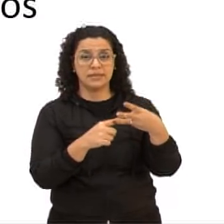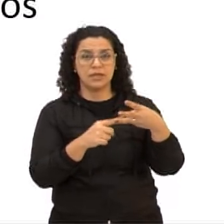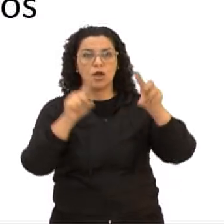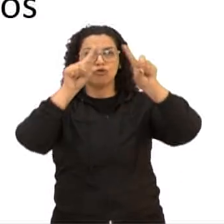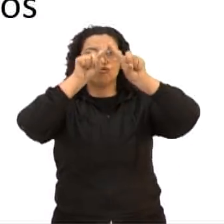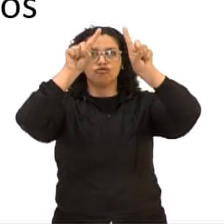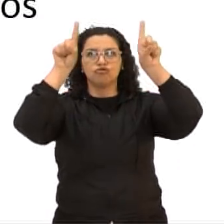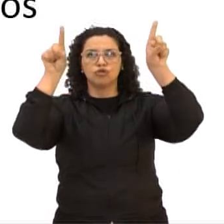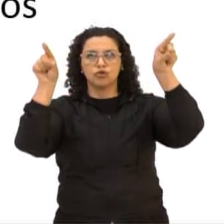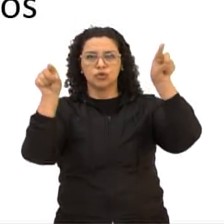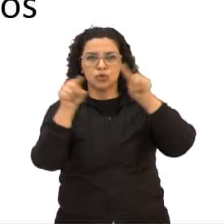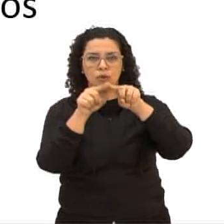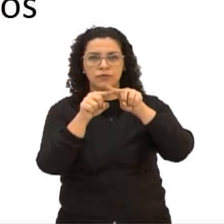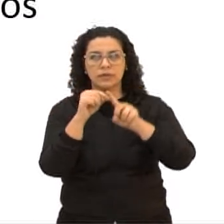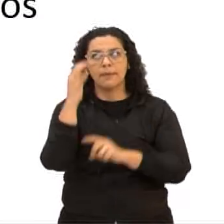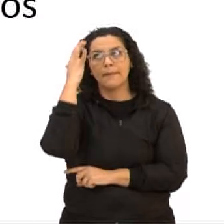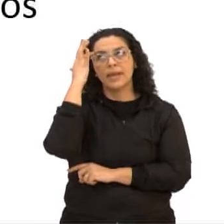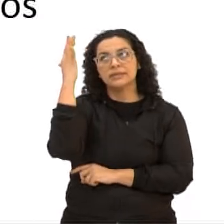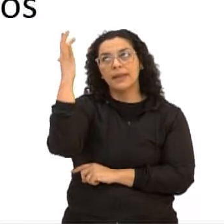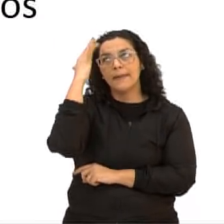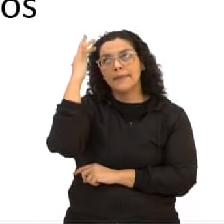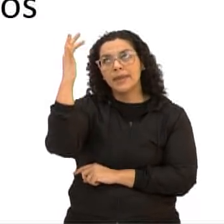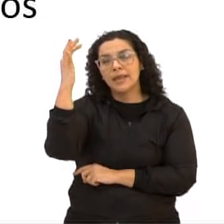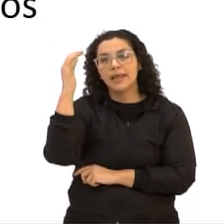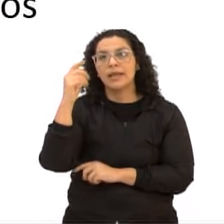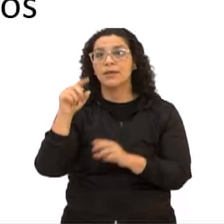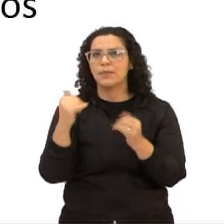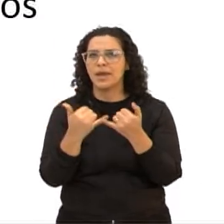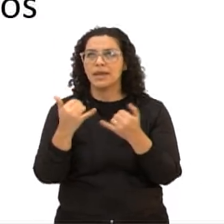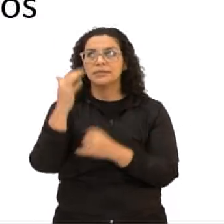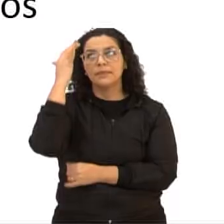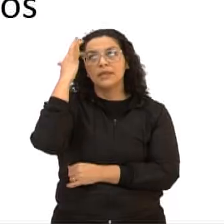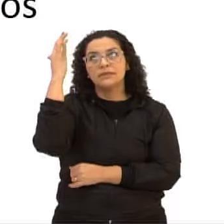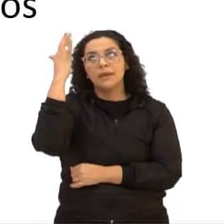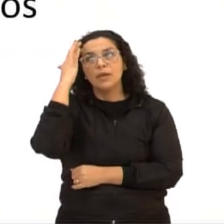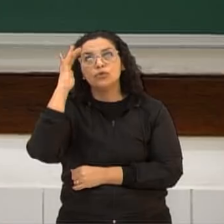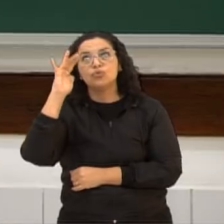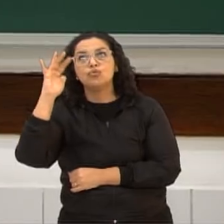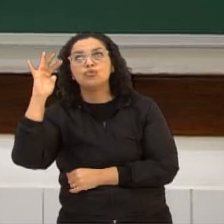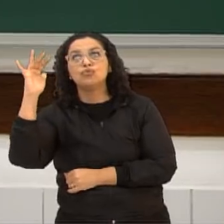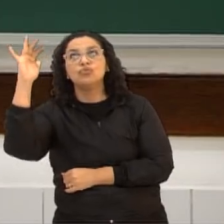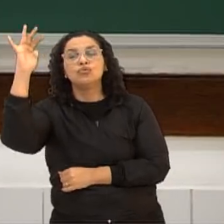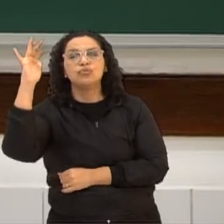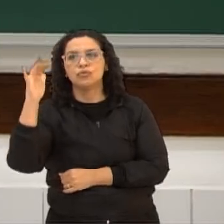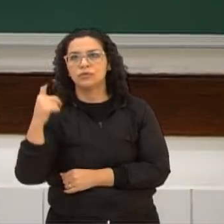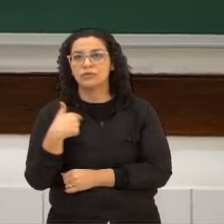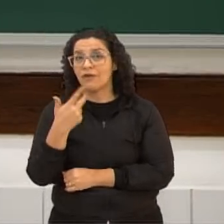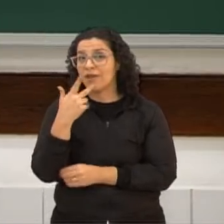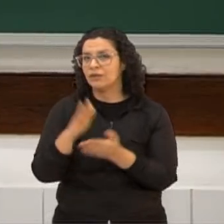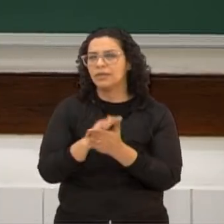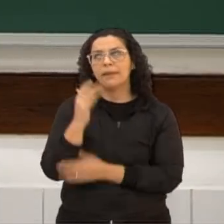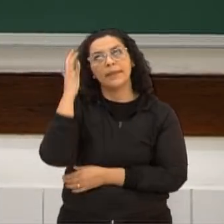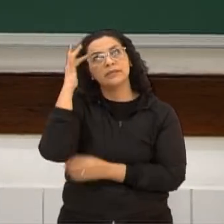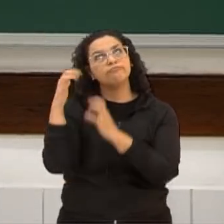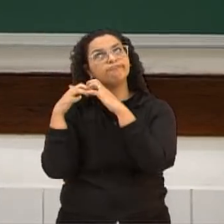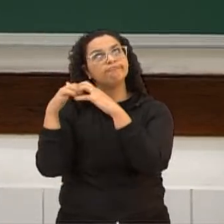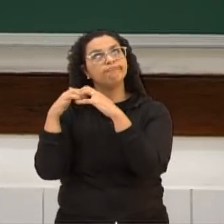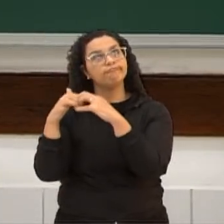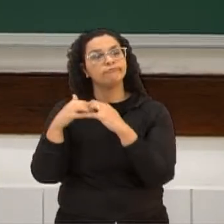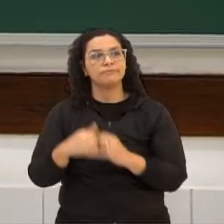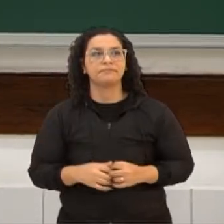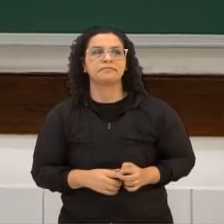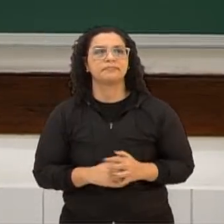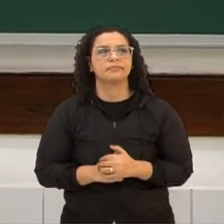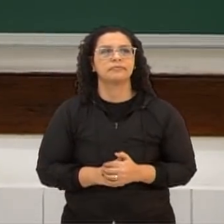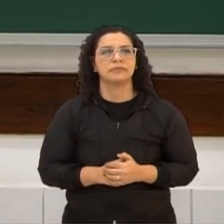nuvens apontando pensamentos. Então, as nuvens estão apontando pensamentos. Então, o personagem agora está ponderando sobre essas questões, sobre o que